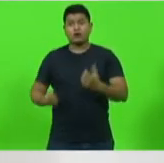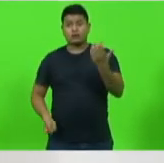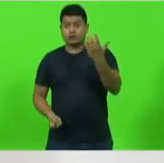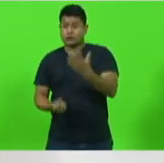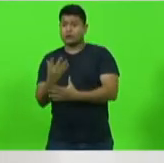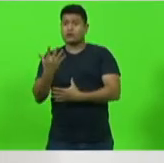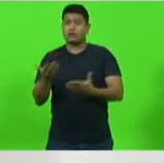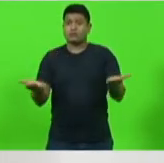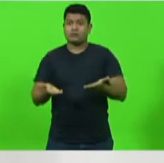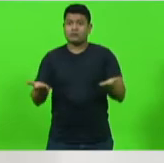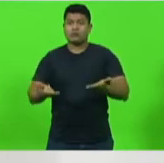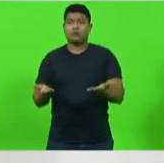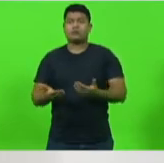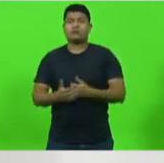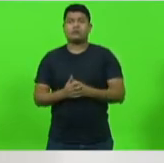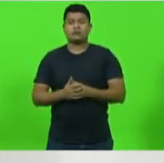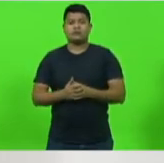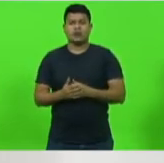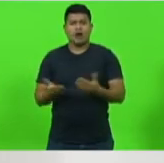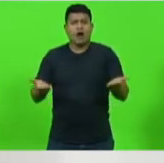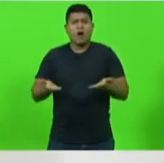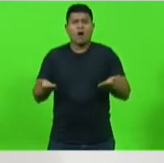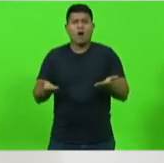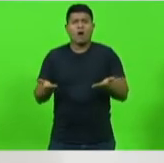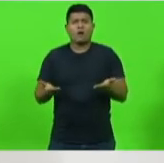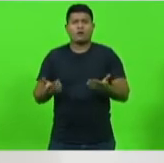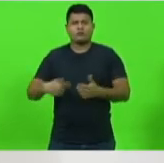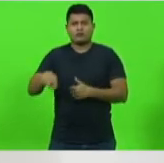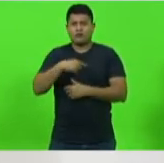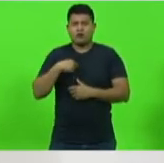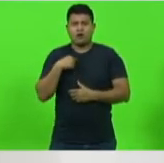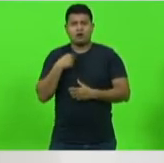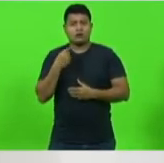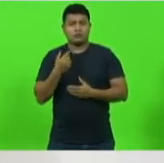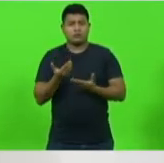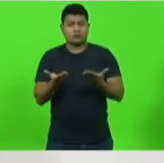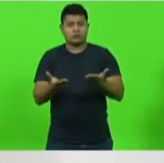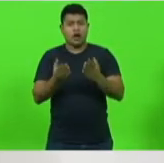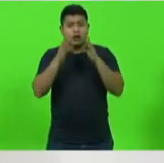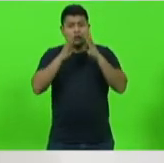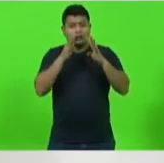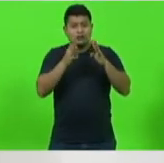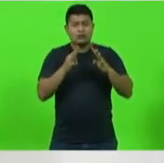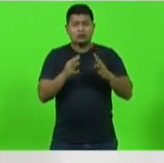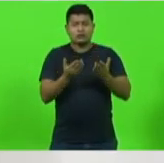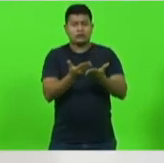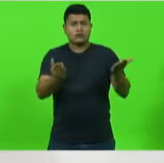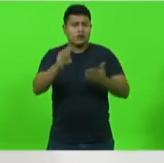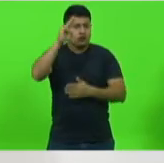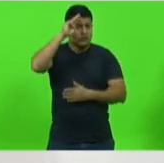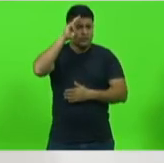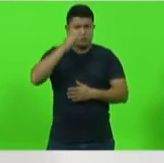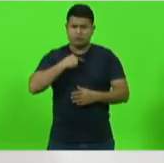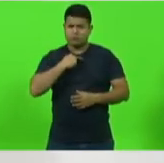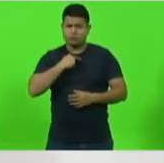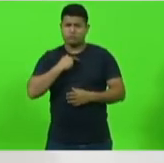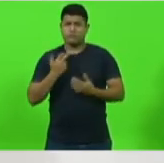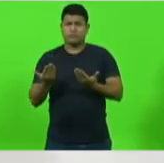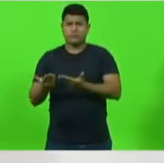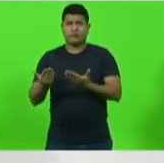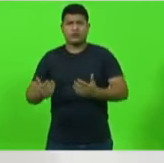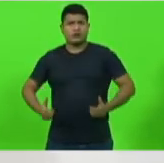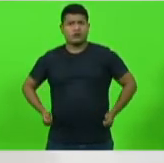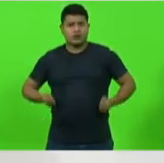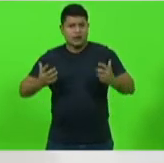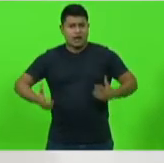agora. E agora, nós não podemos atender os praças? Depois de termos criado essa despesa, os novos